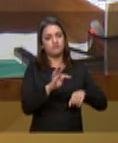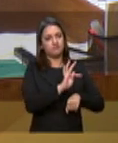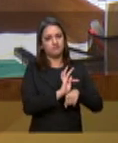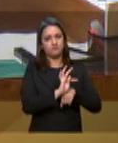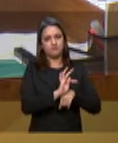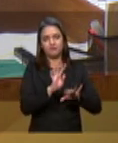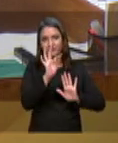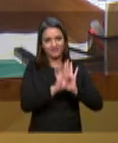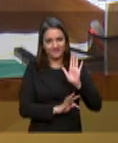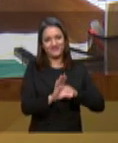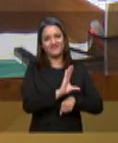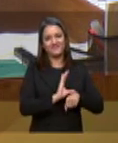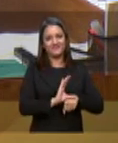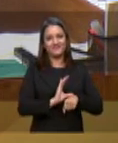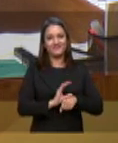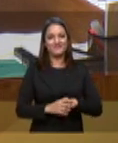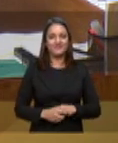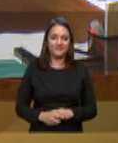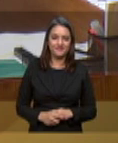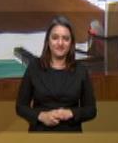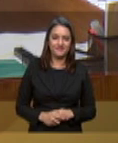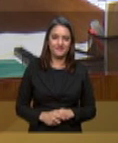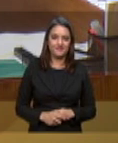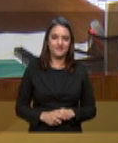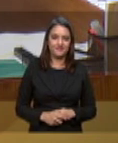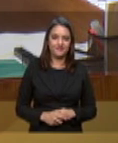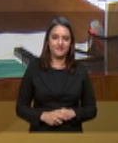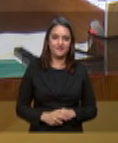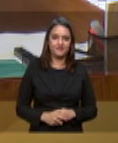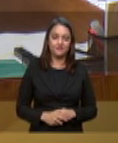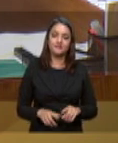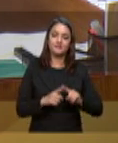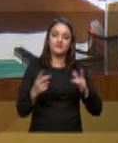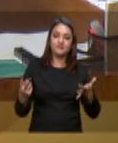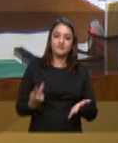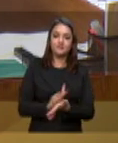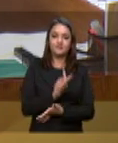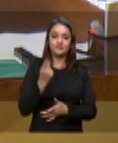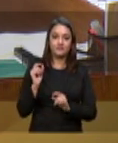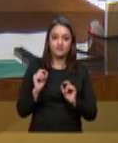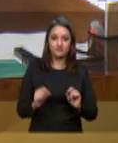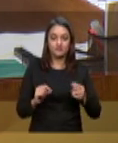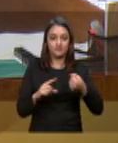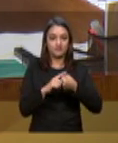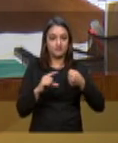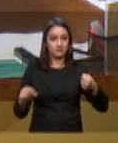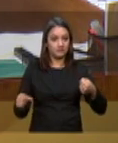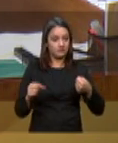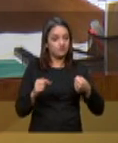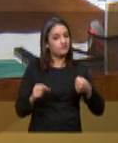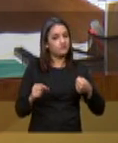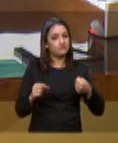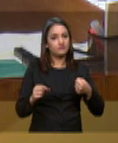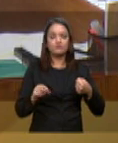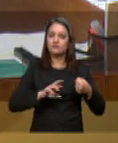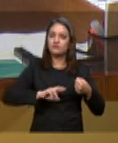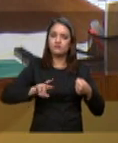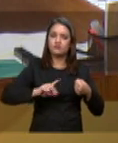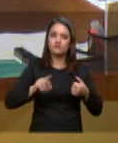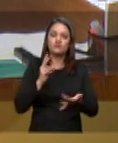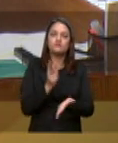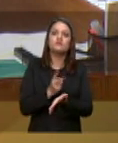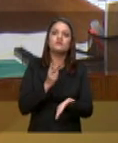constitucional. Ocorre que, uma vez mais, não cuida o dispositivo controverso do momento de